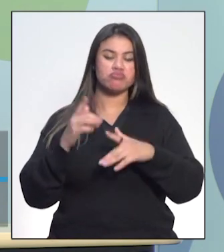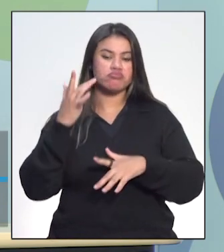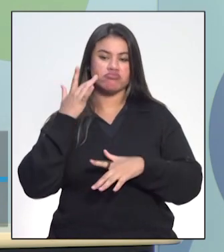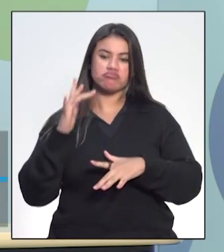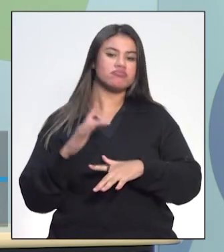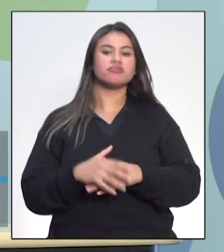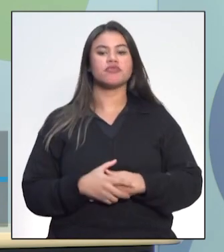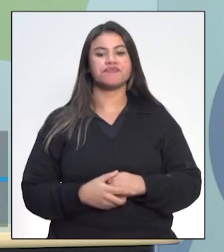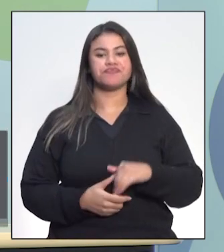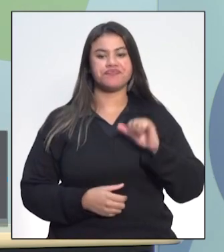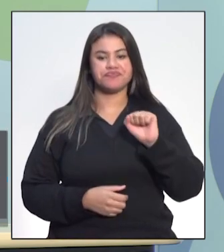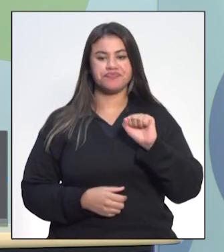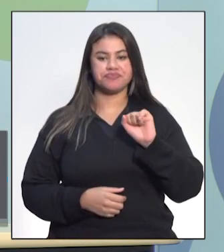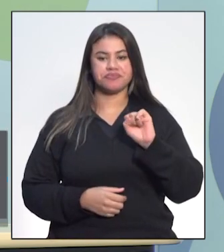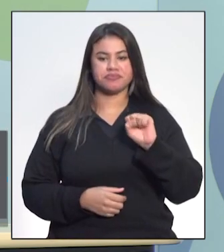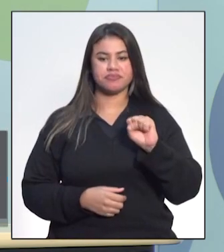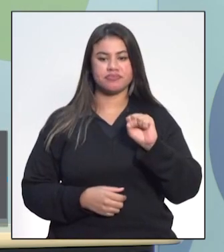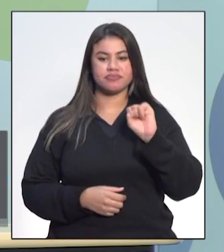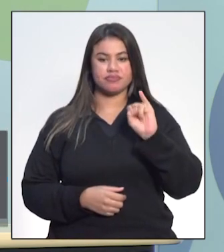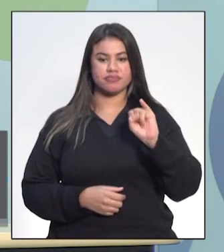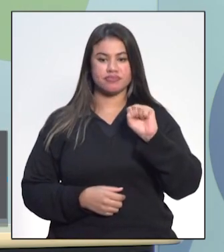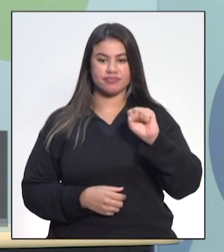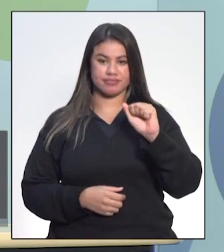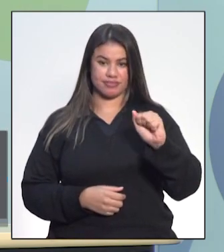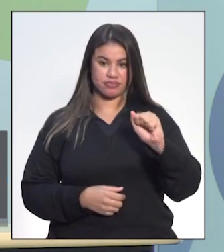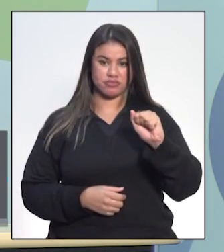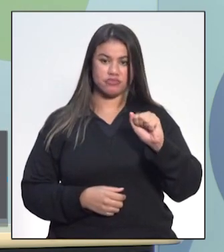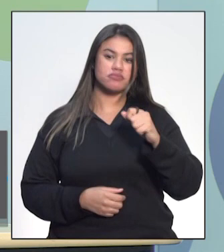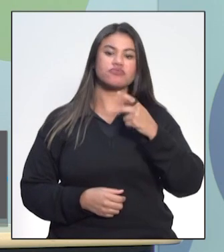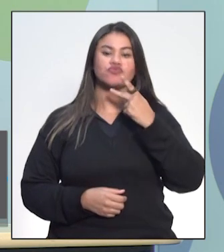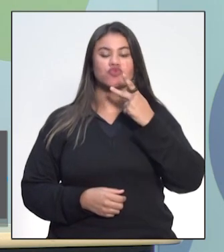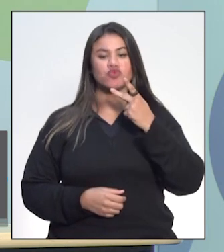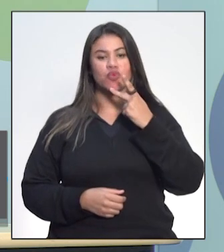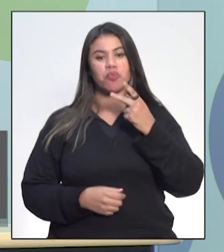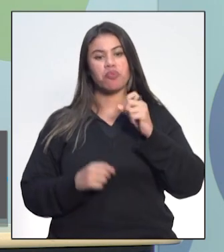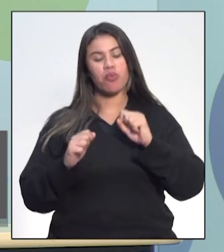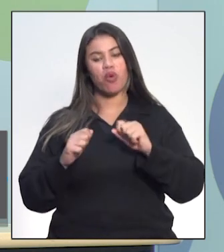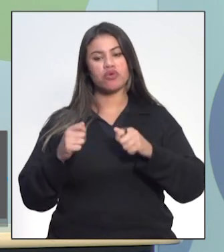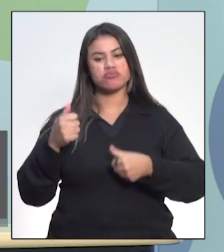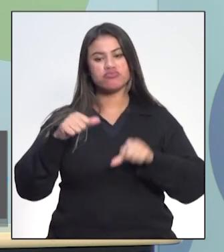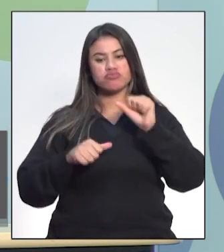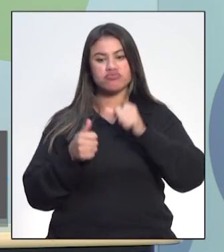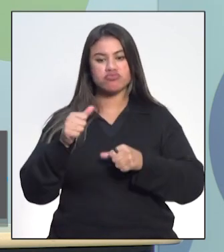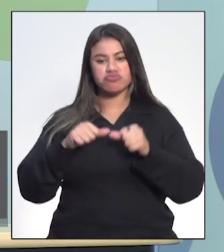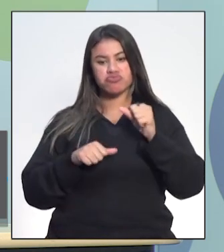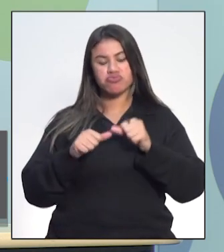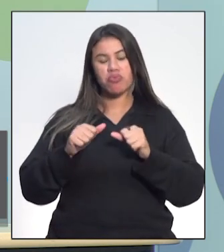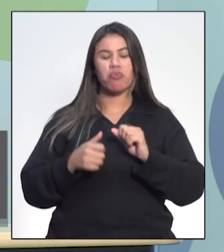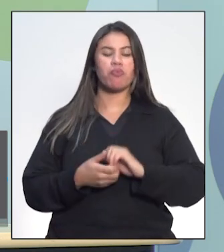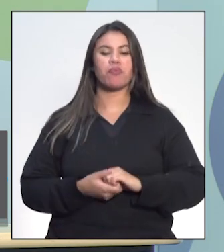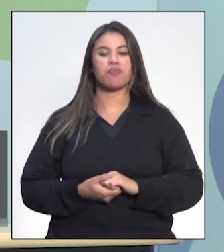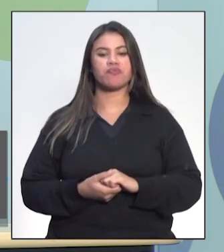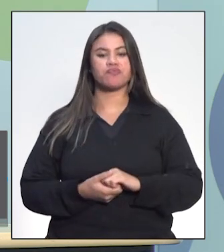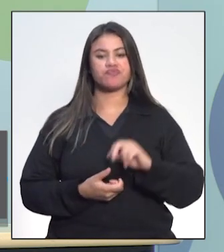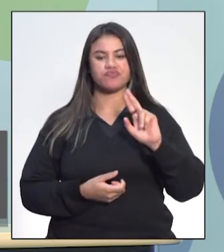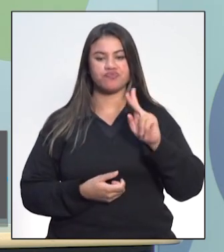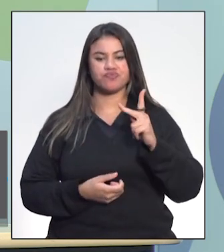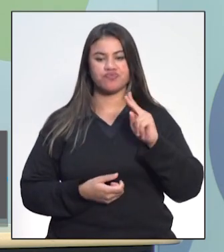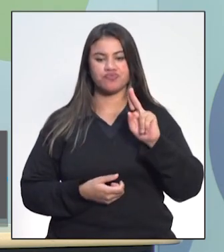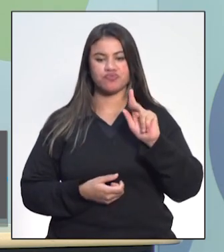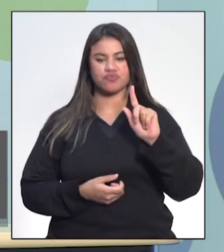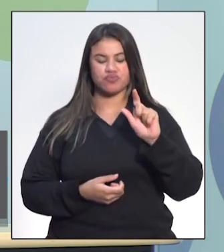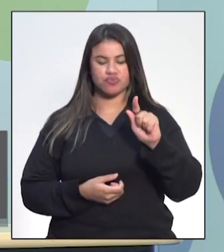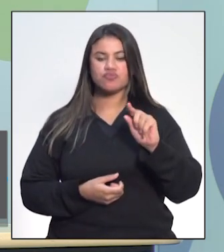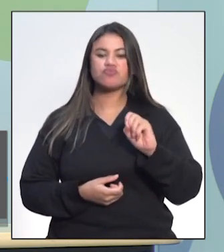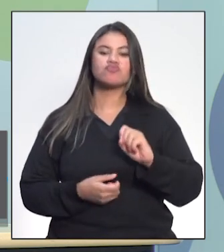Isa Rodrigues disse que pode ser a composição de cada solução. O Hugo disse que são níveis de